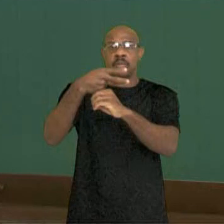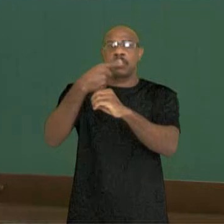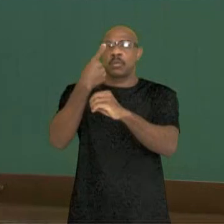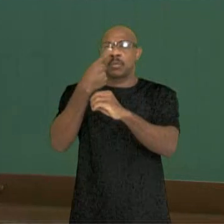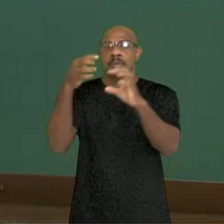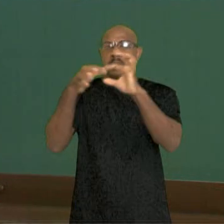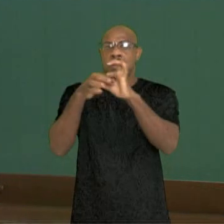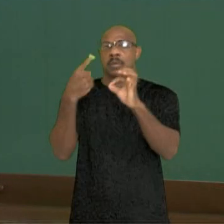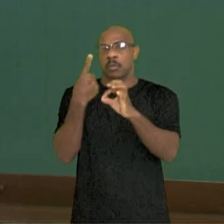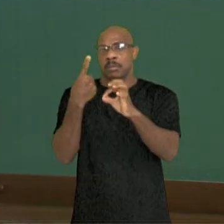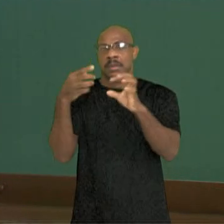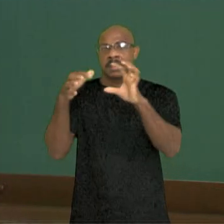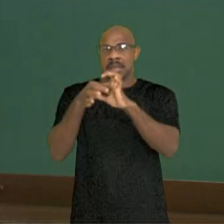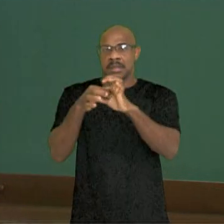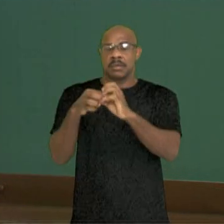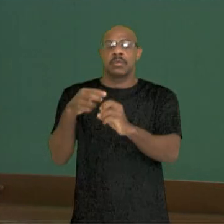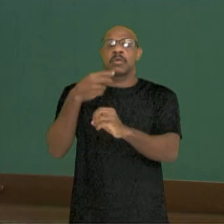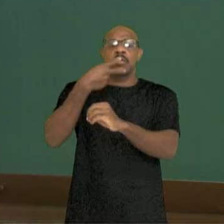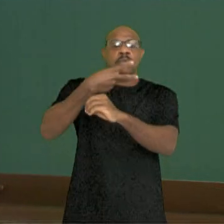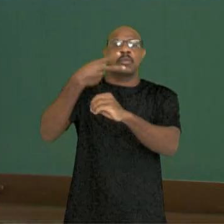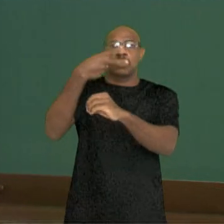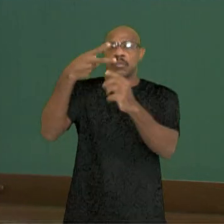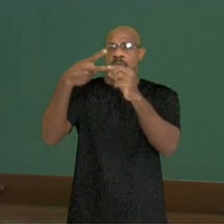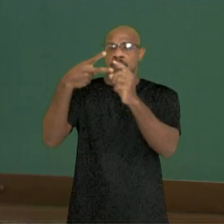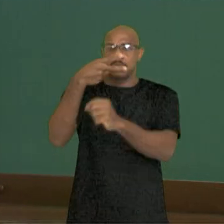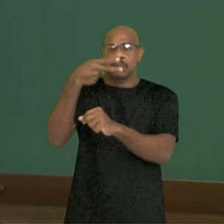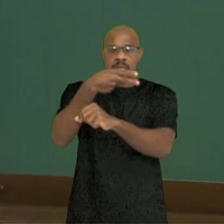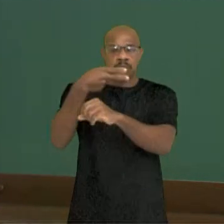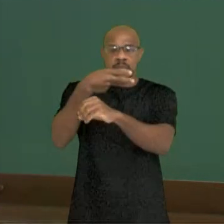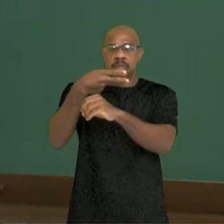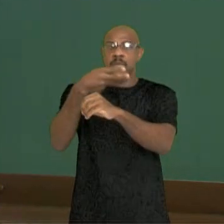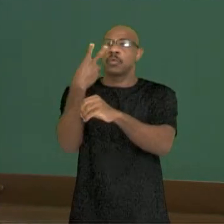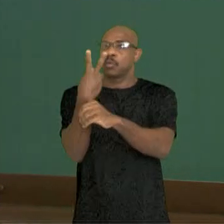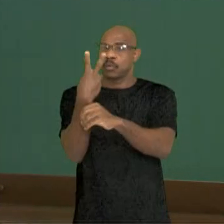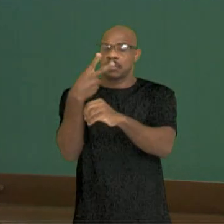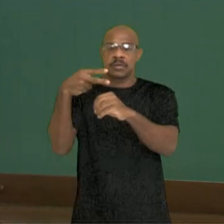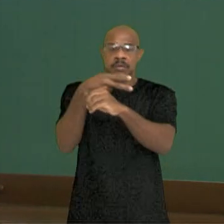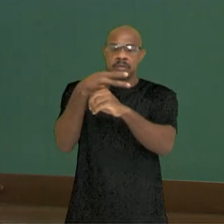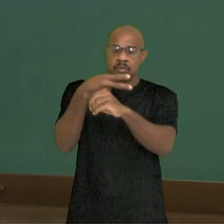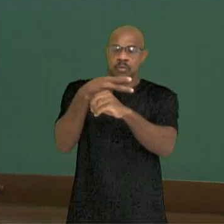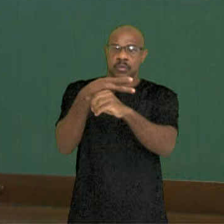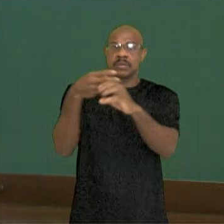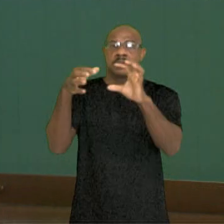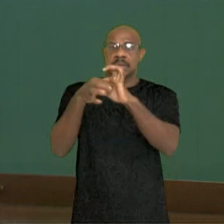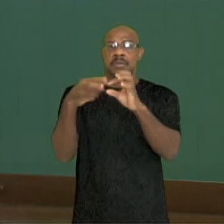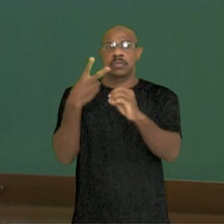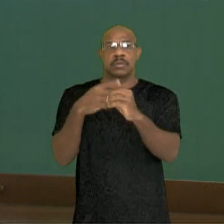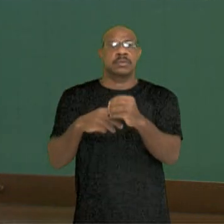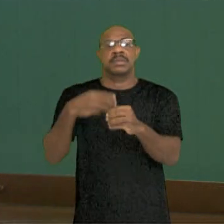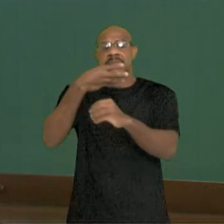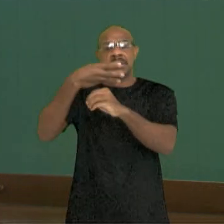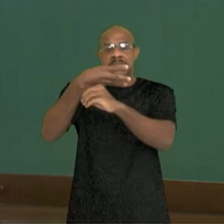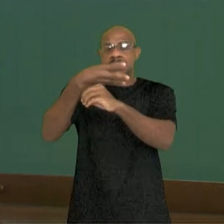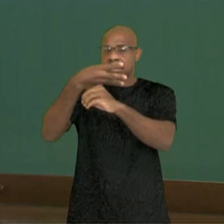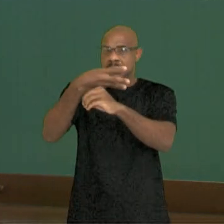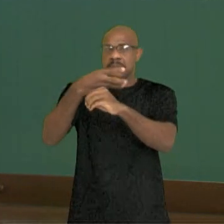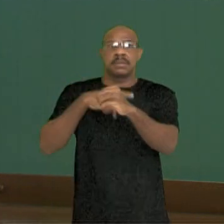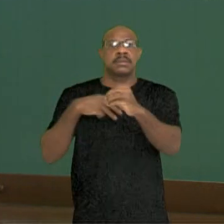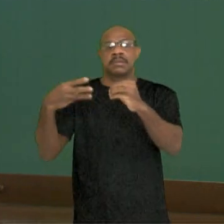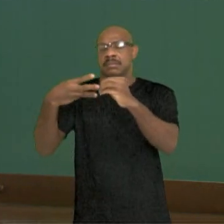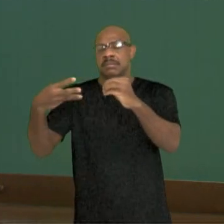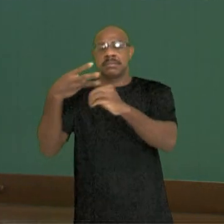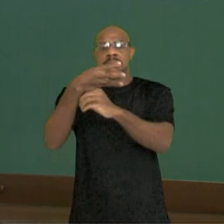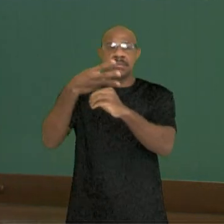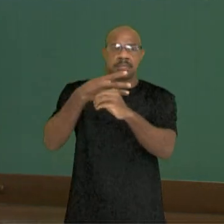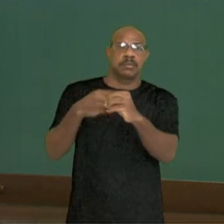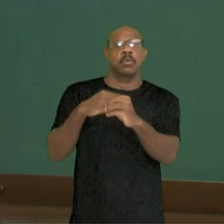tripla e assim sucessivamente. Observe aqui, ó, 3 traços, nós temos uma ligação tripla, porque temos 3